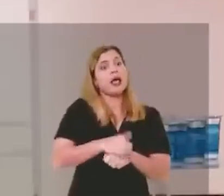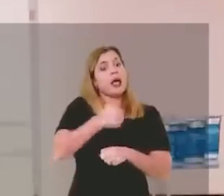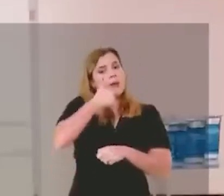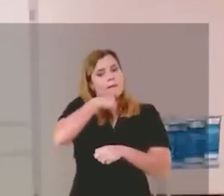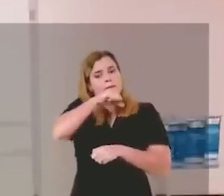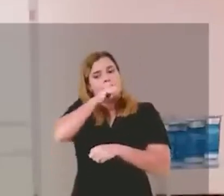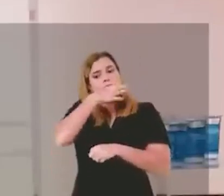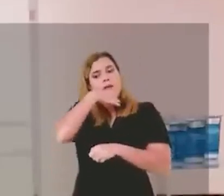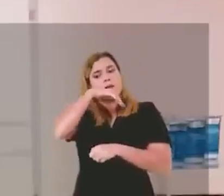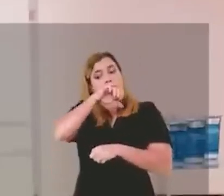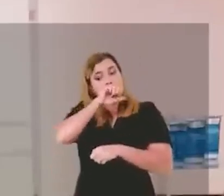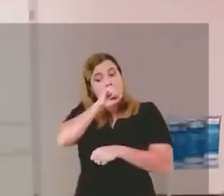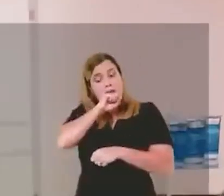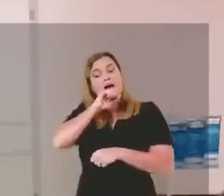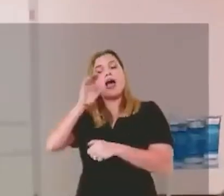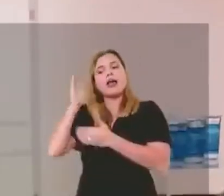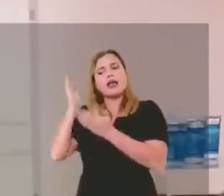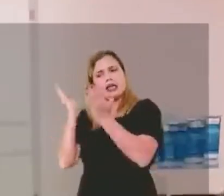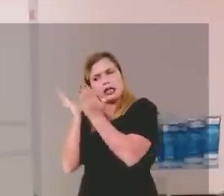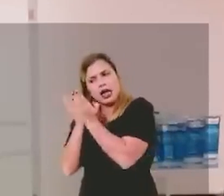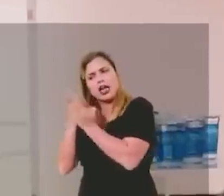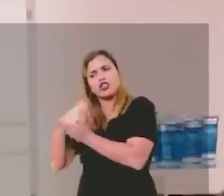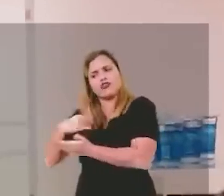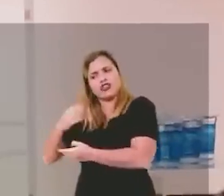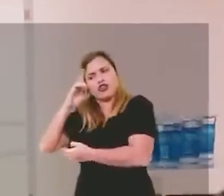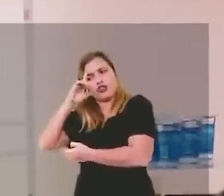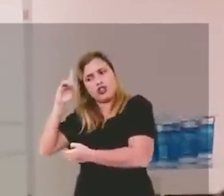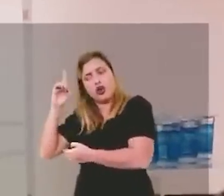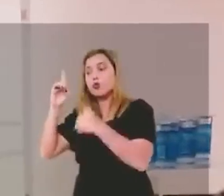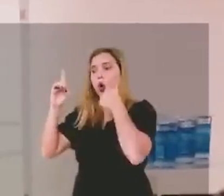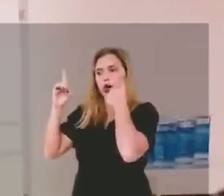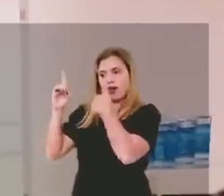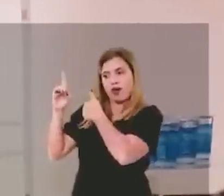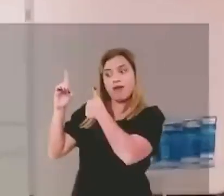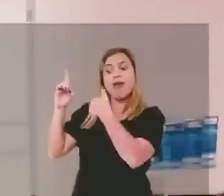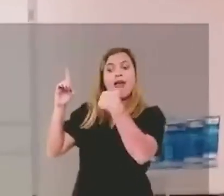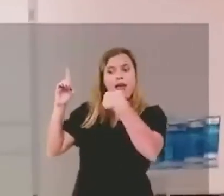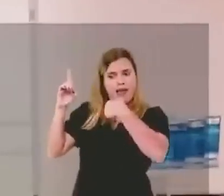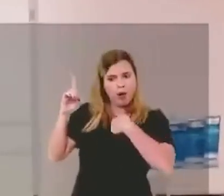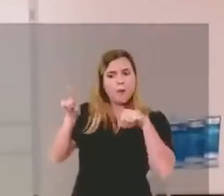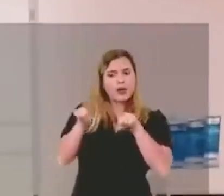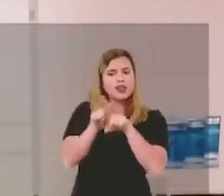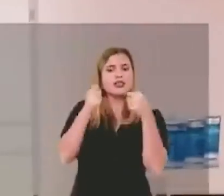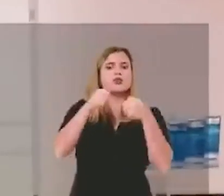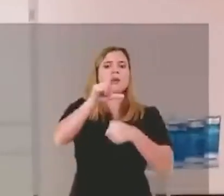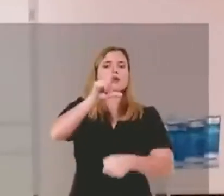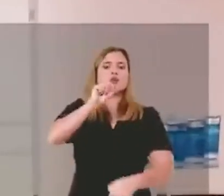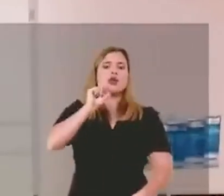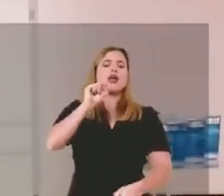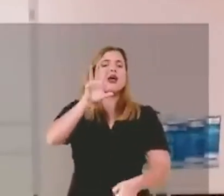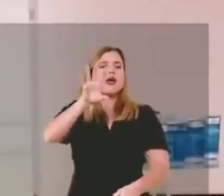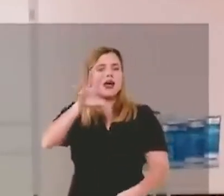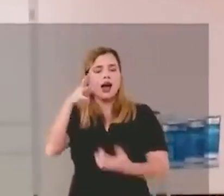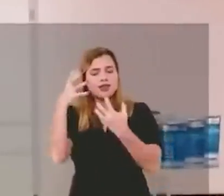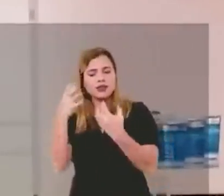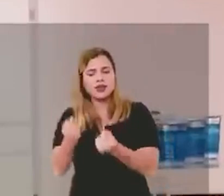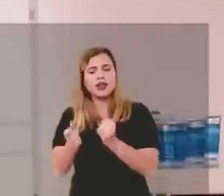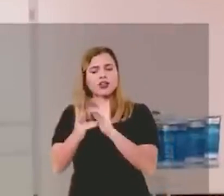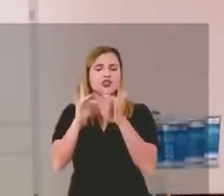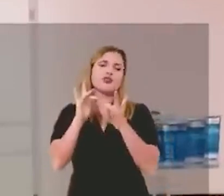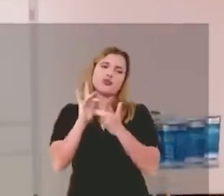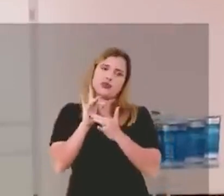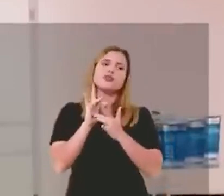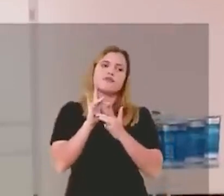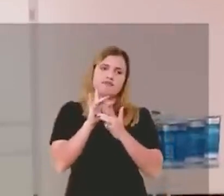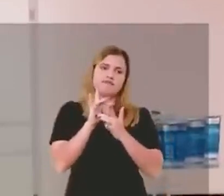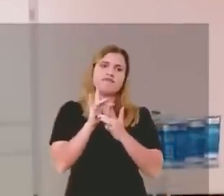Deus. Às vezes, pastor Anchieta, eu gosto de fazer perguntas às pessoas, e eu pergunto assim às vezes, e